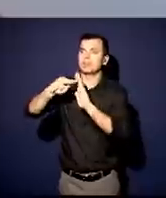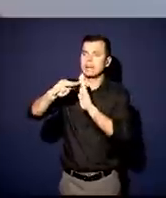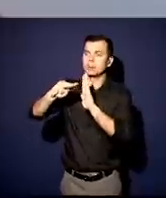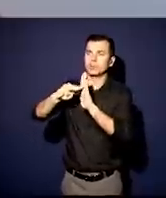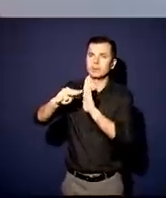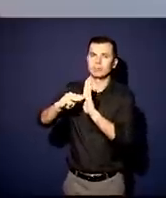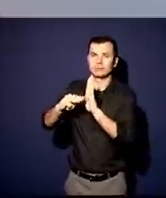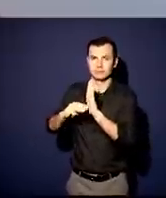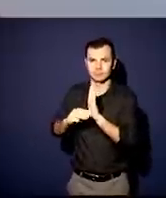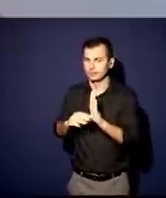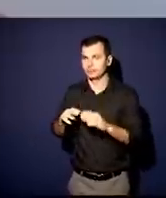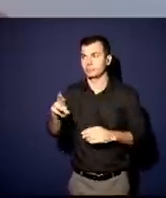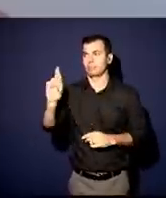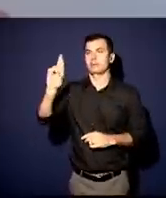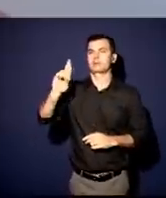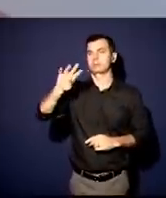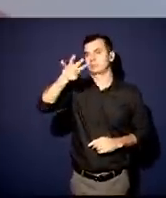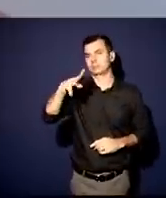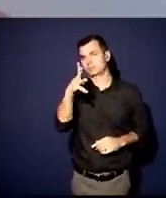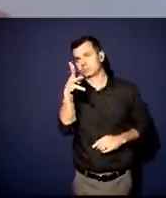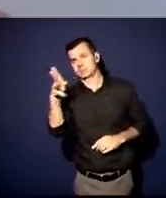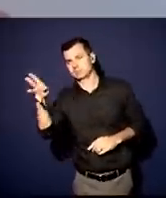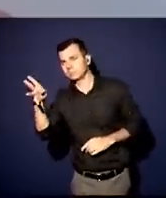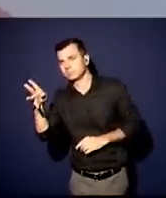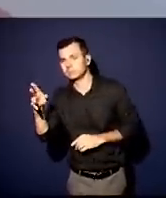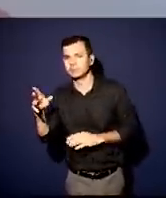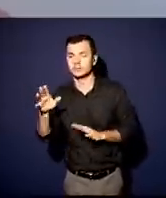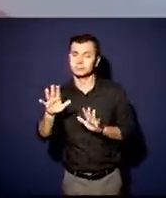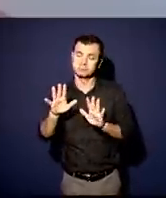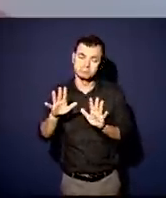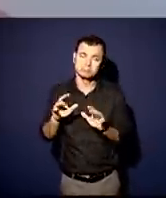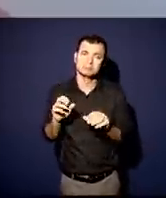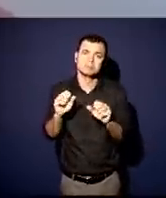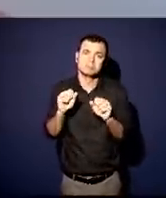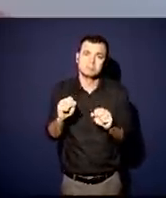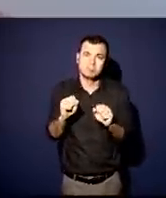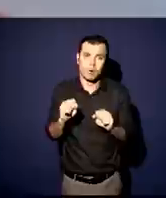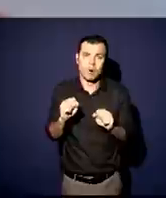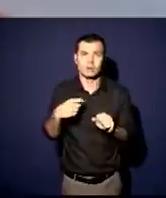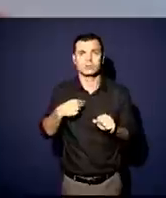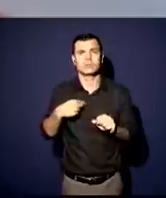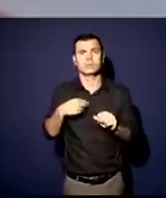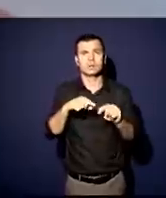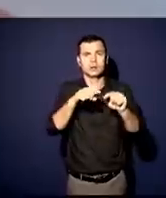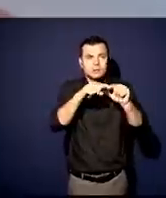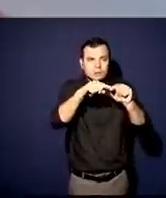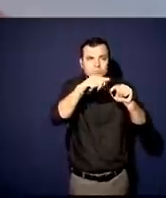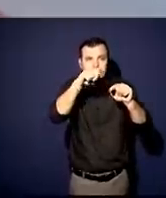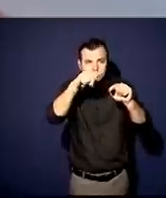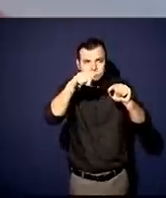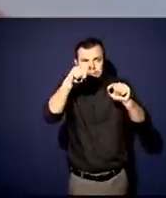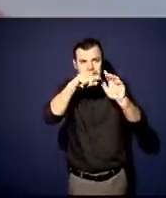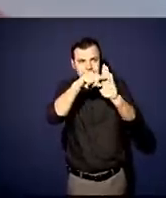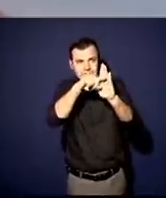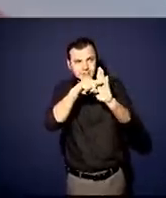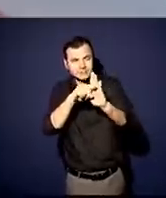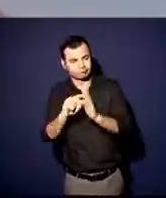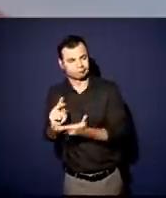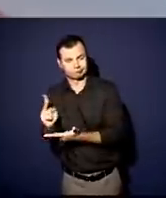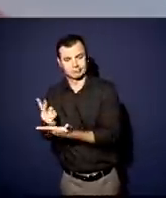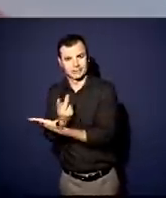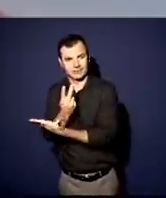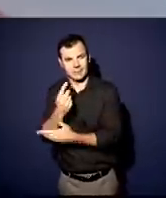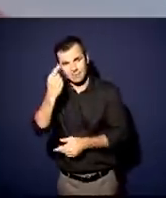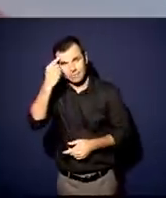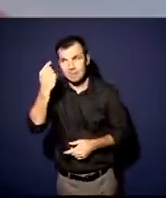de planilha, né, que a gente chama. E pode ser que a gente esteja medindo mal, né? No final, quando a gente pega o passado